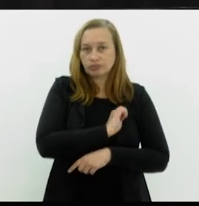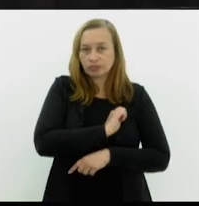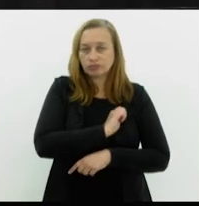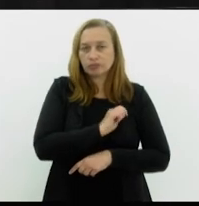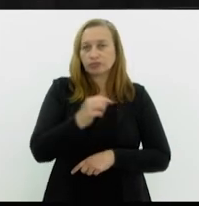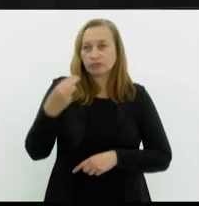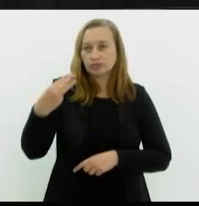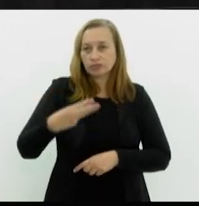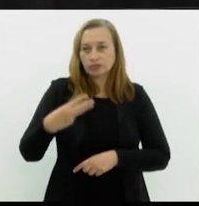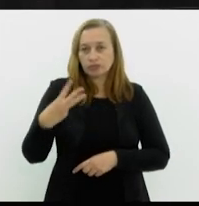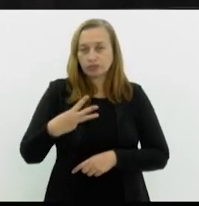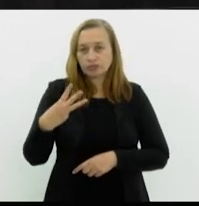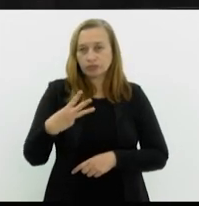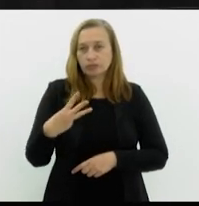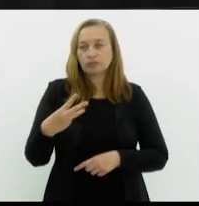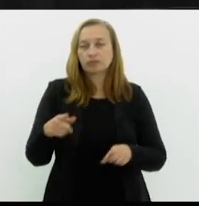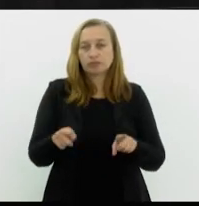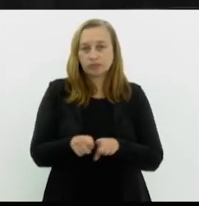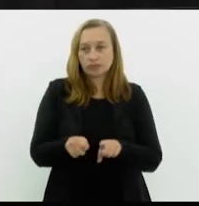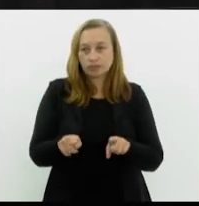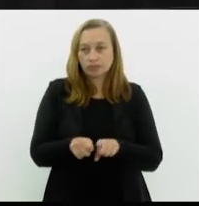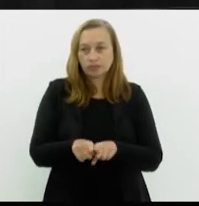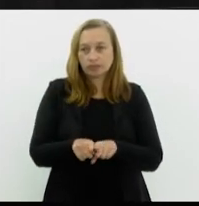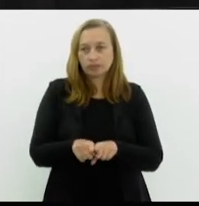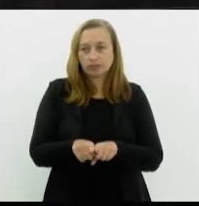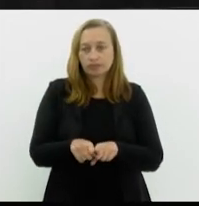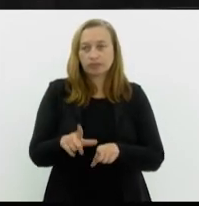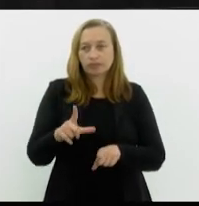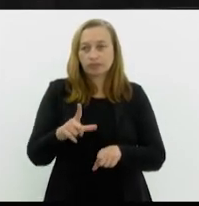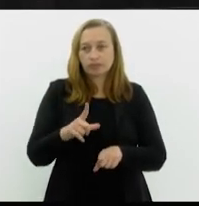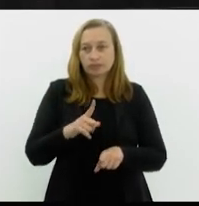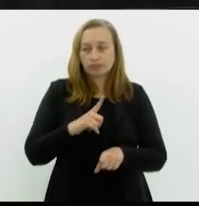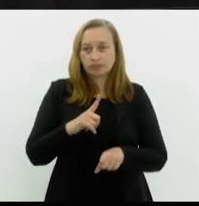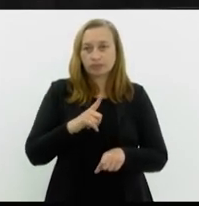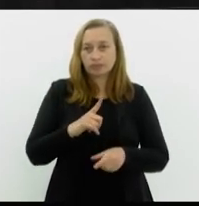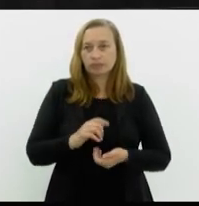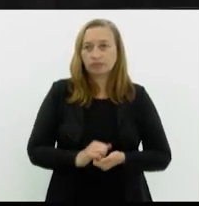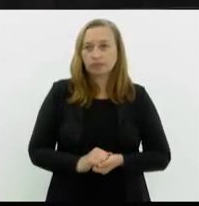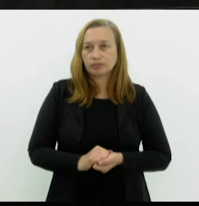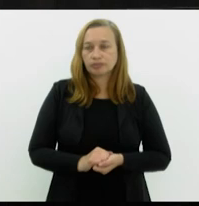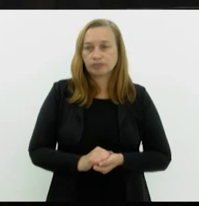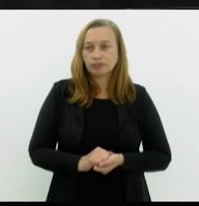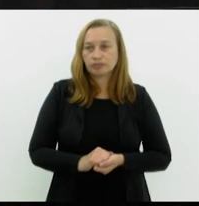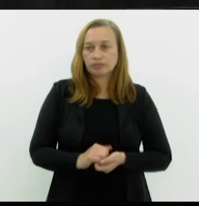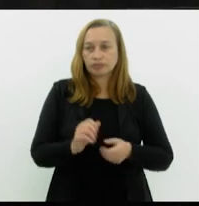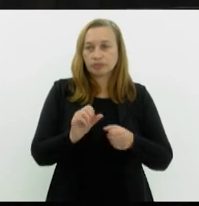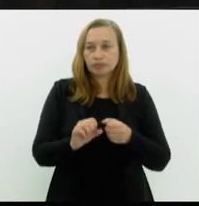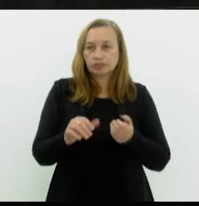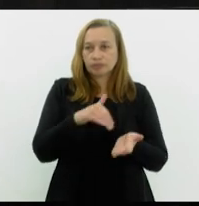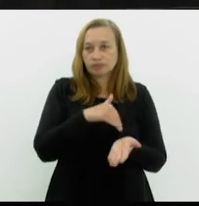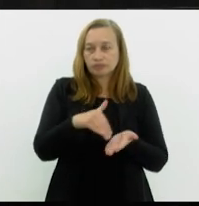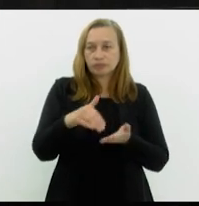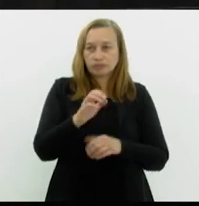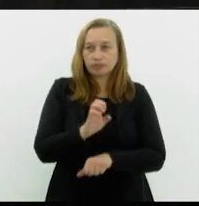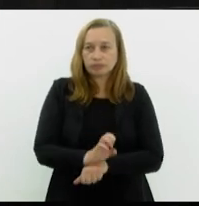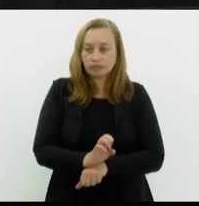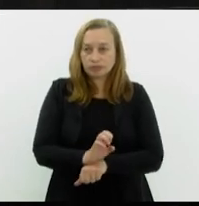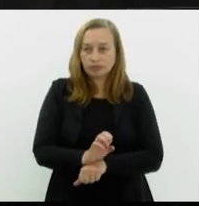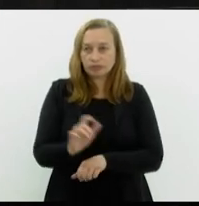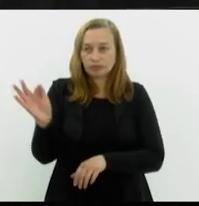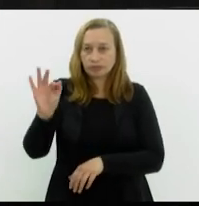3, tínhamos também que convencer a Secretaria de Estado de